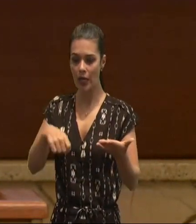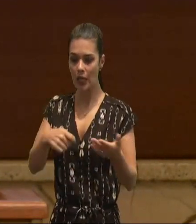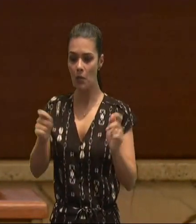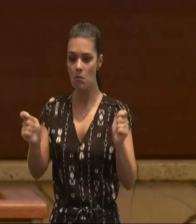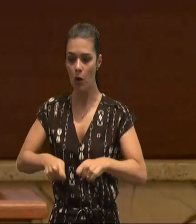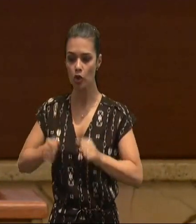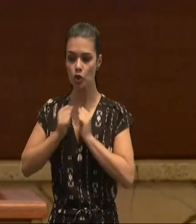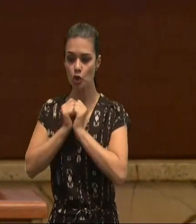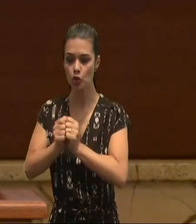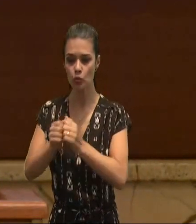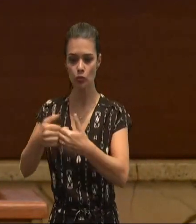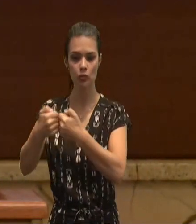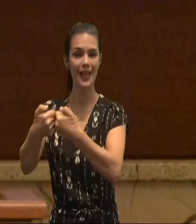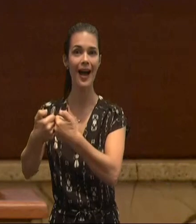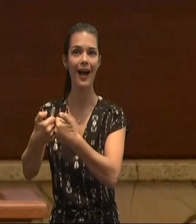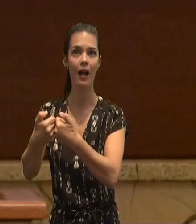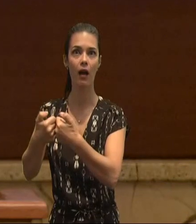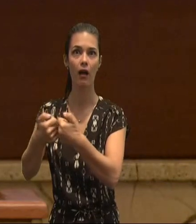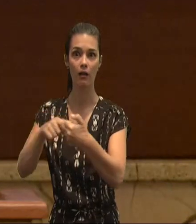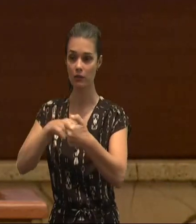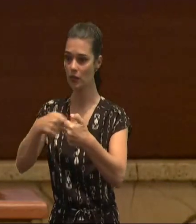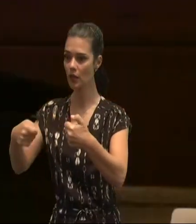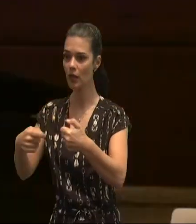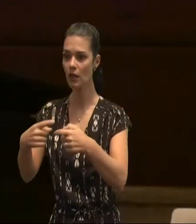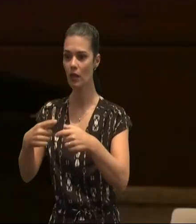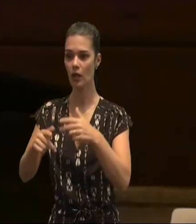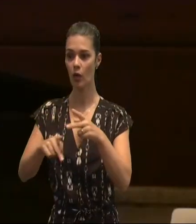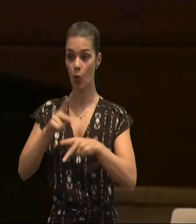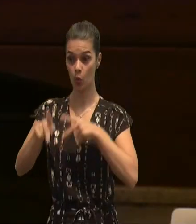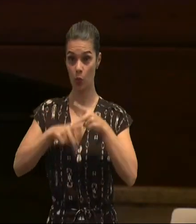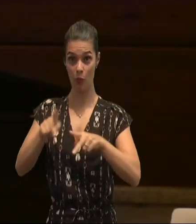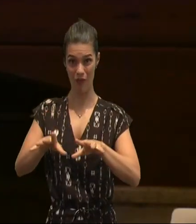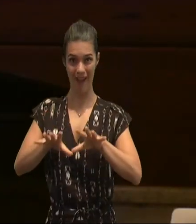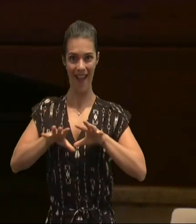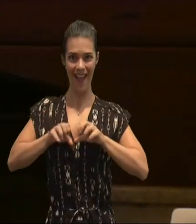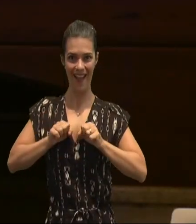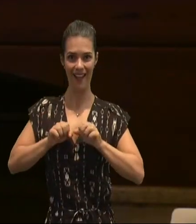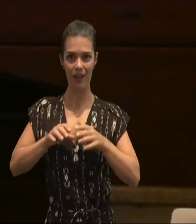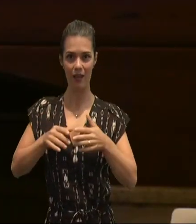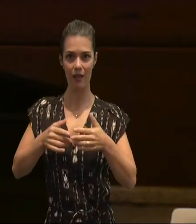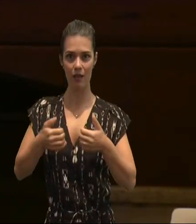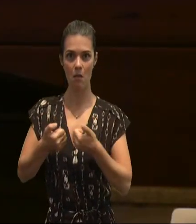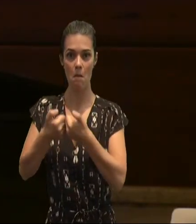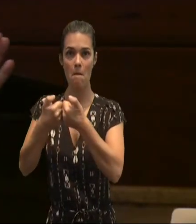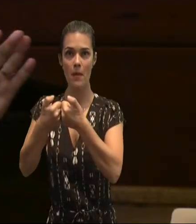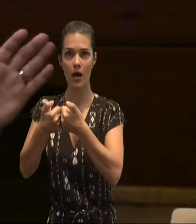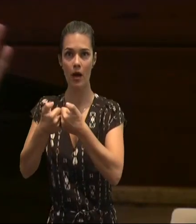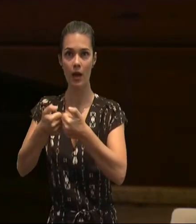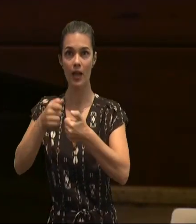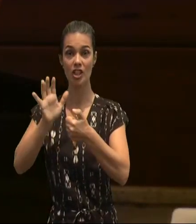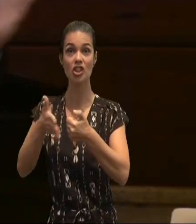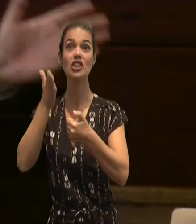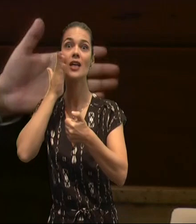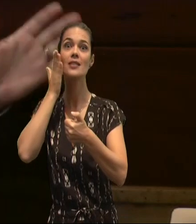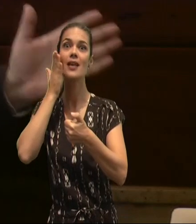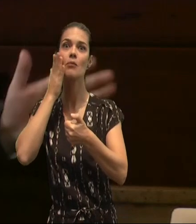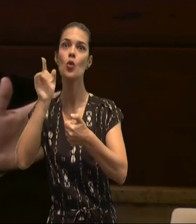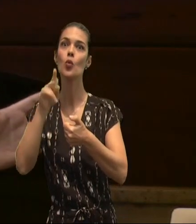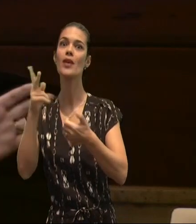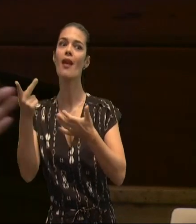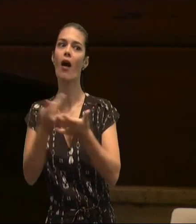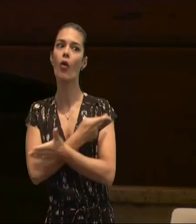Santo? O povo de Deus, quando recebe esta arca, eles já estão sabendo o que tinha